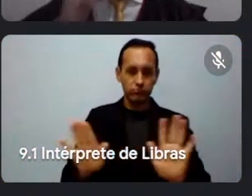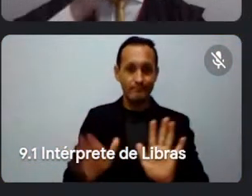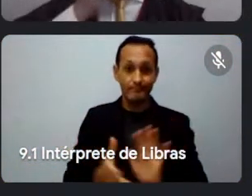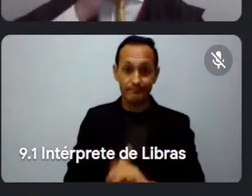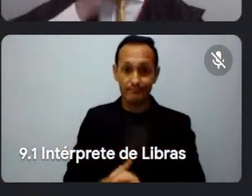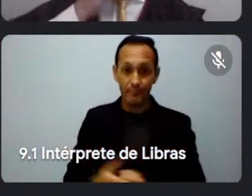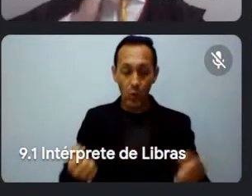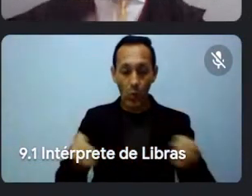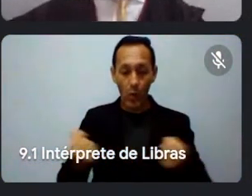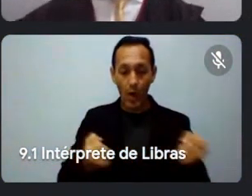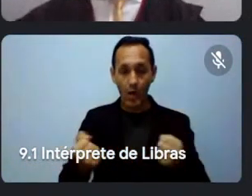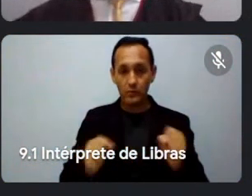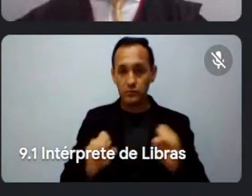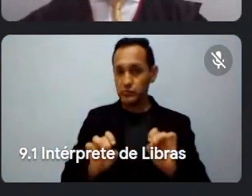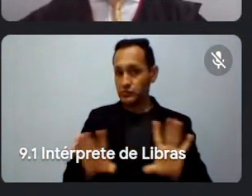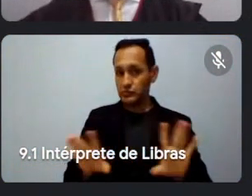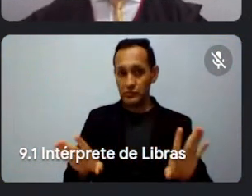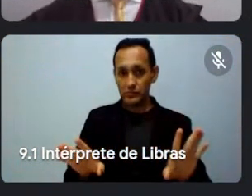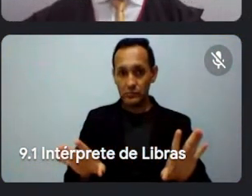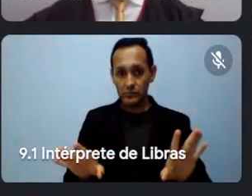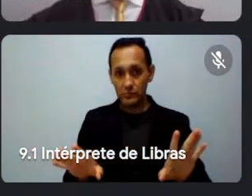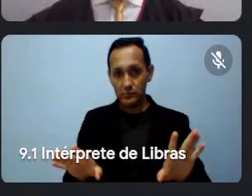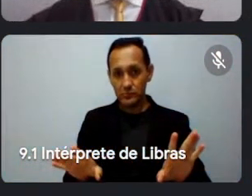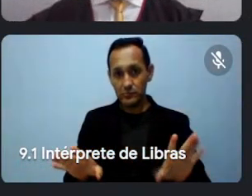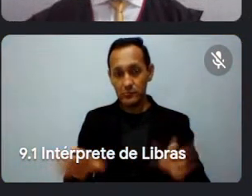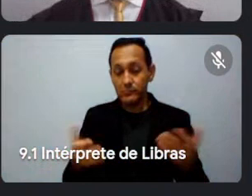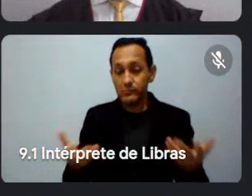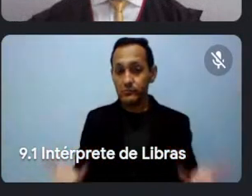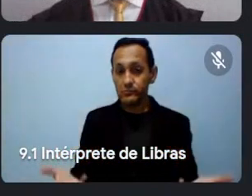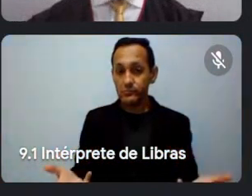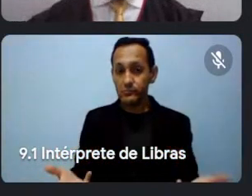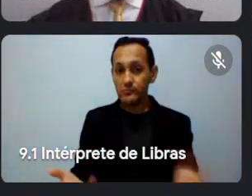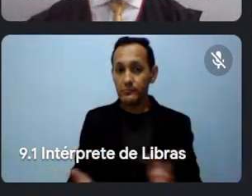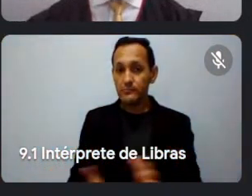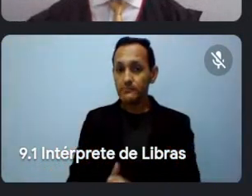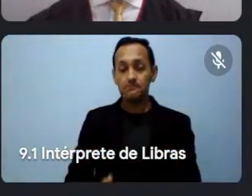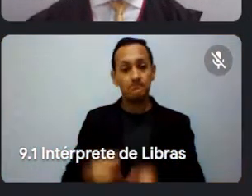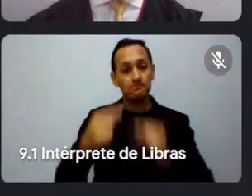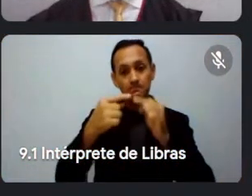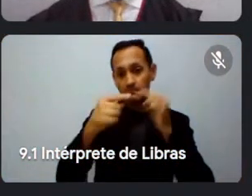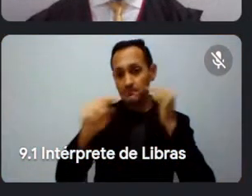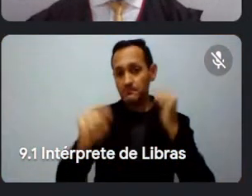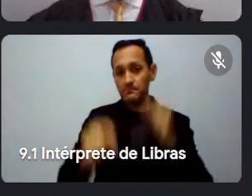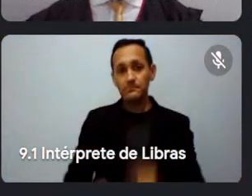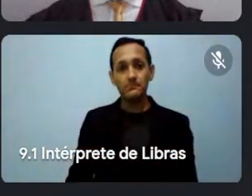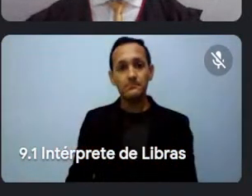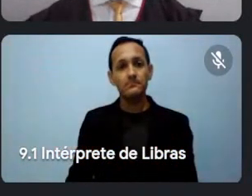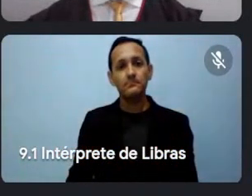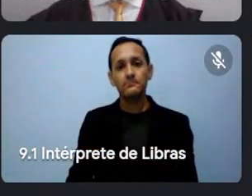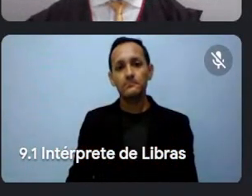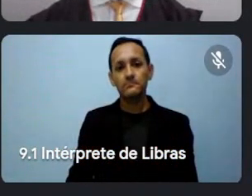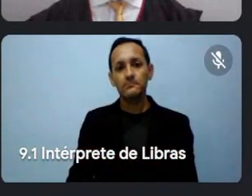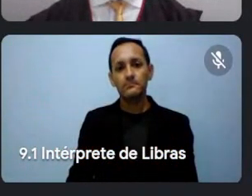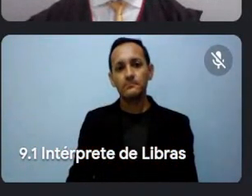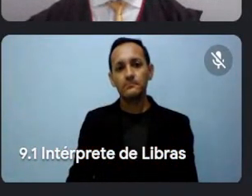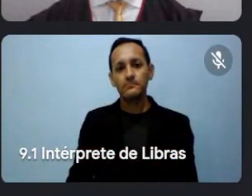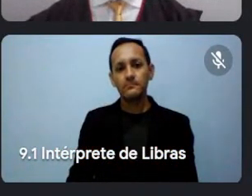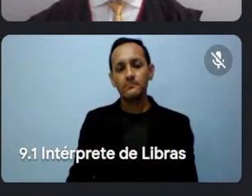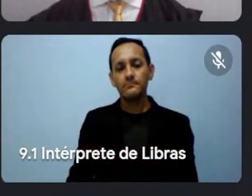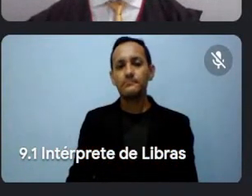o veículo foi entregue a ele por tradição é isso não basta Para prestação de contas além dessa